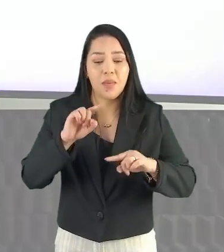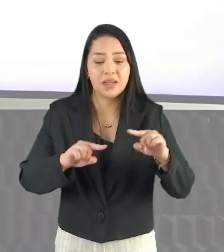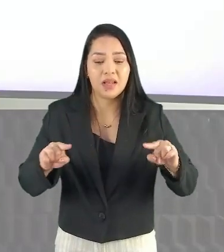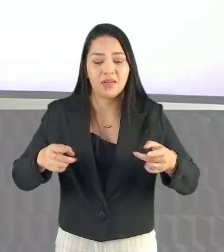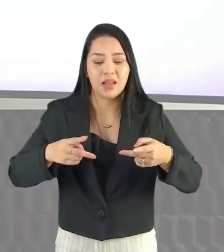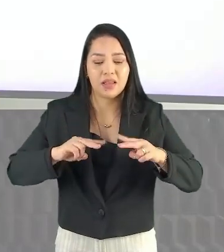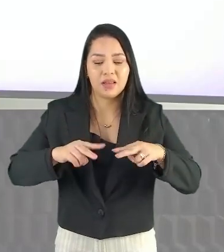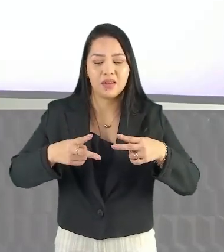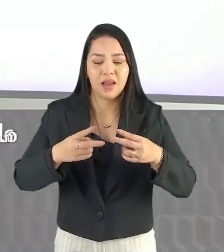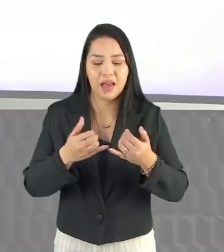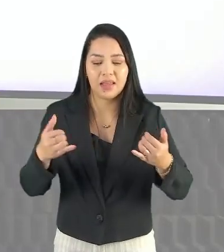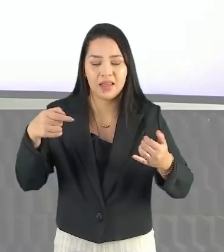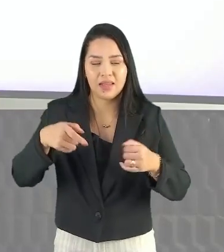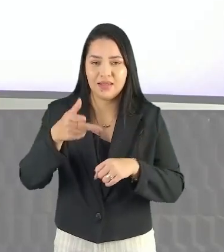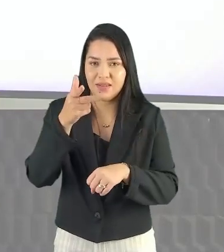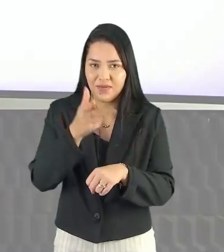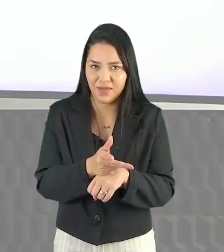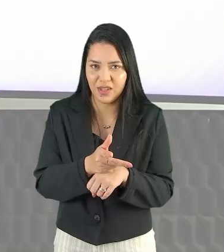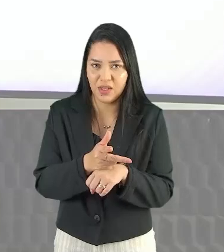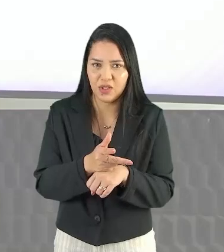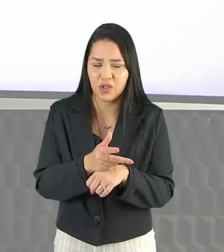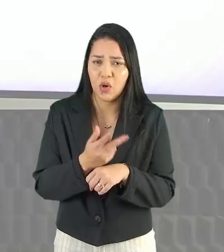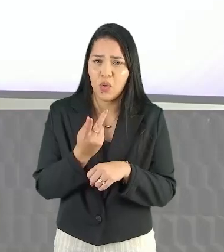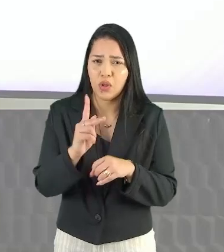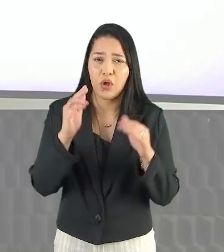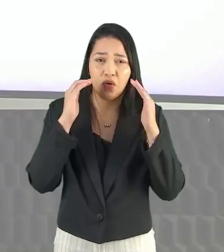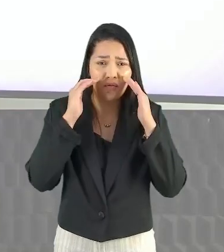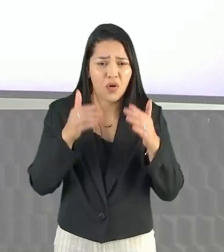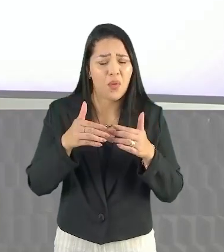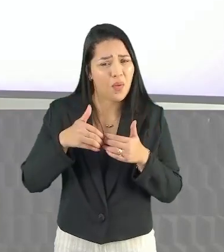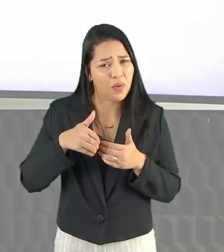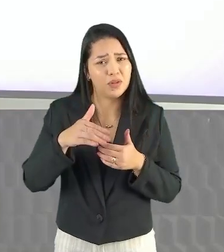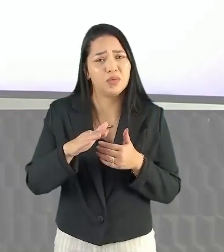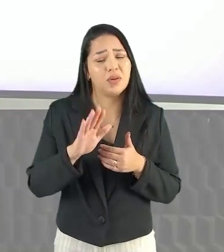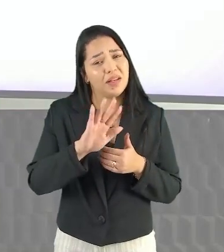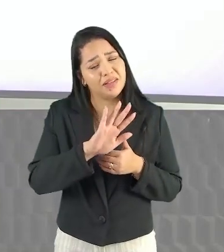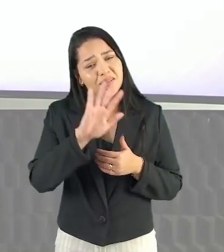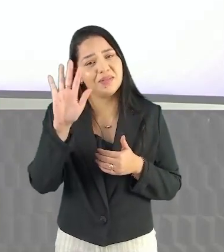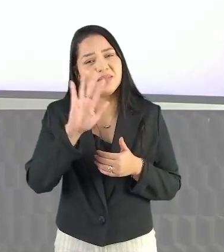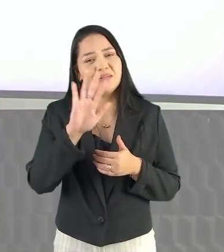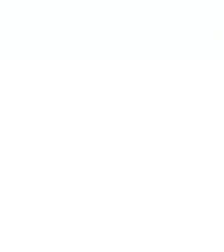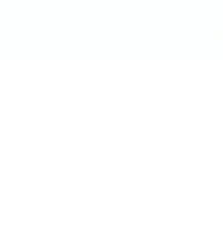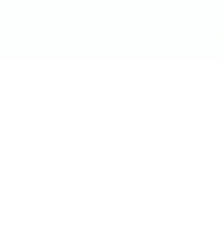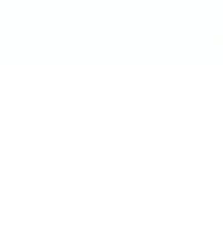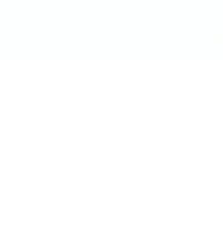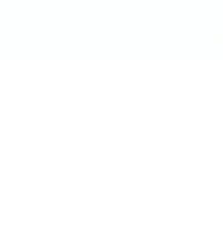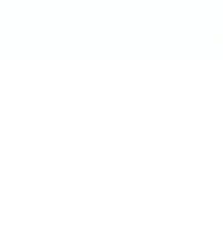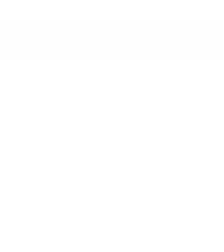no link da descrição deste vídeo. Continue seu foco, continue seus estudos e até a próxima aula.